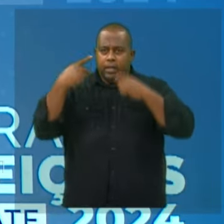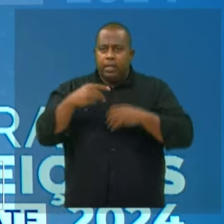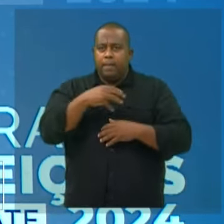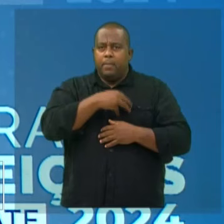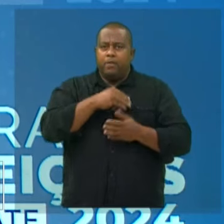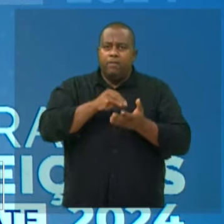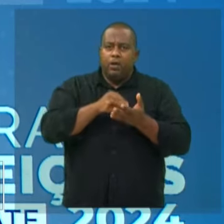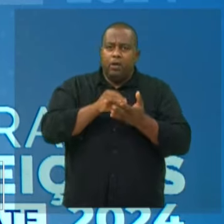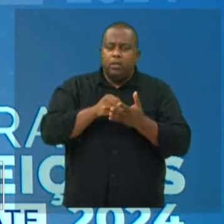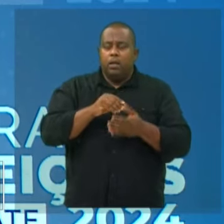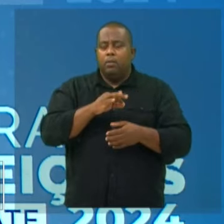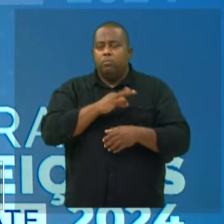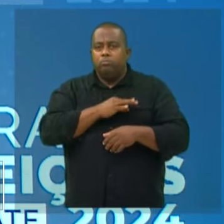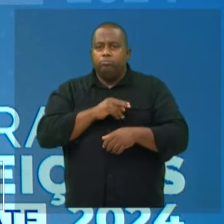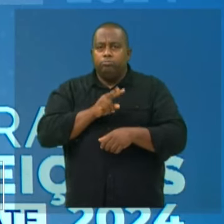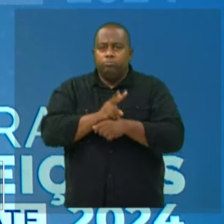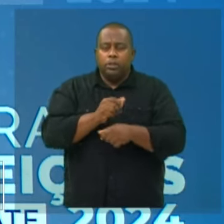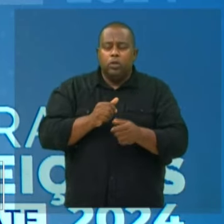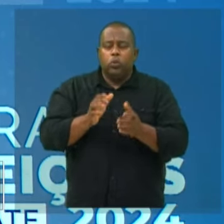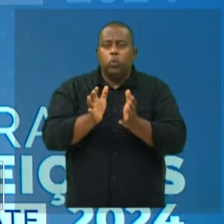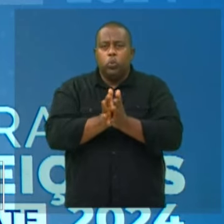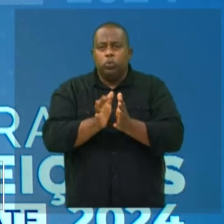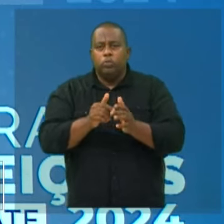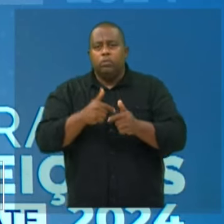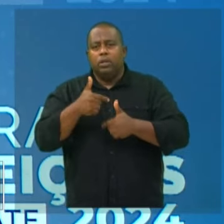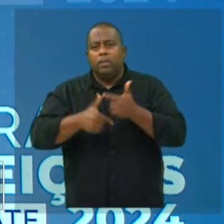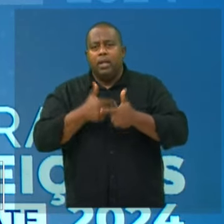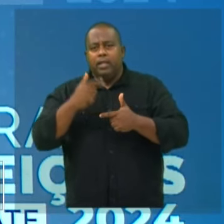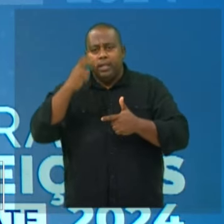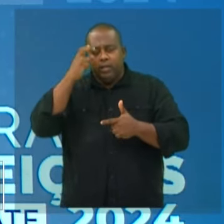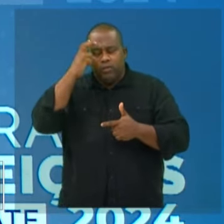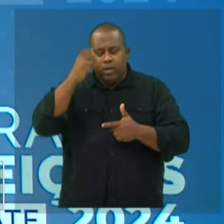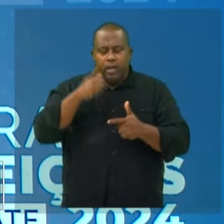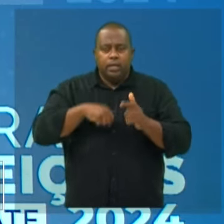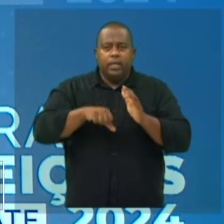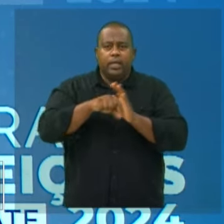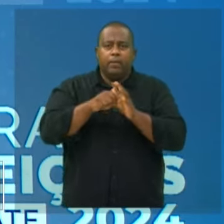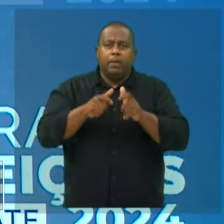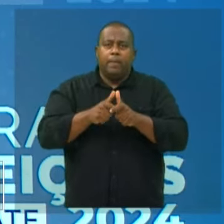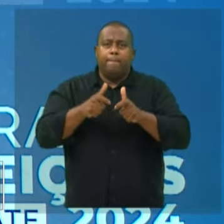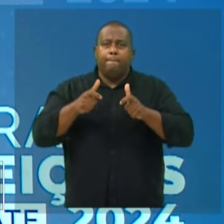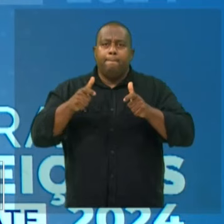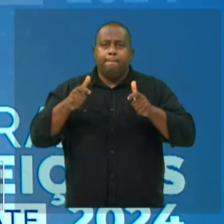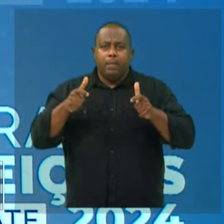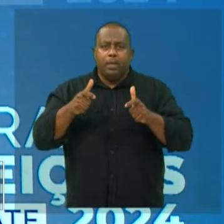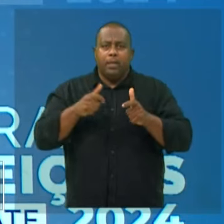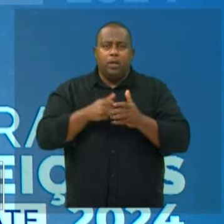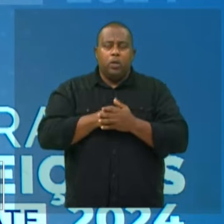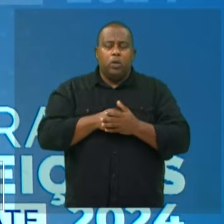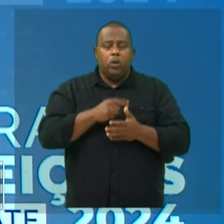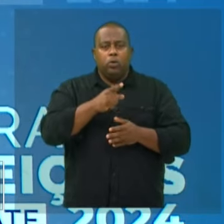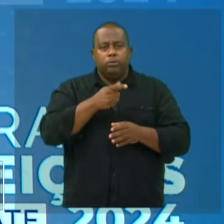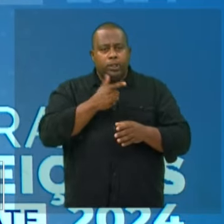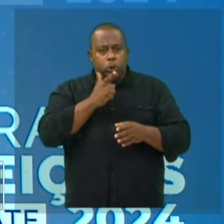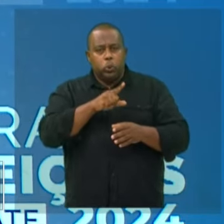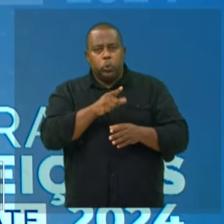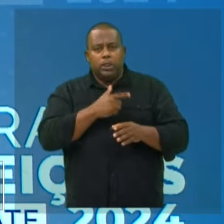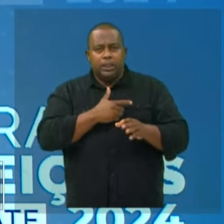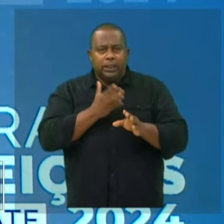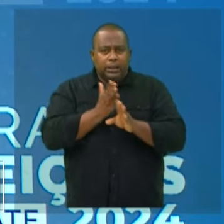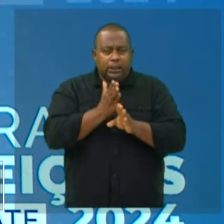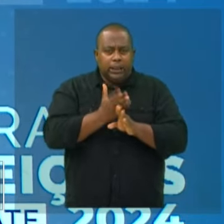ostensivo falta Serviço de Inteligência investigação e os crimes em sua grande maioria sequer Ficam ficam sem solução porque sequer são